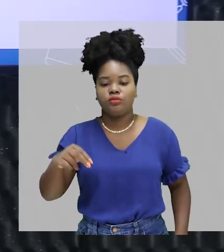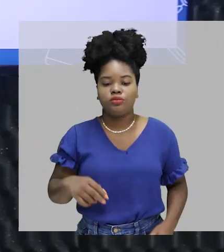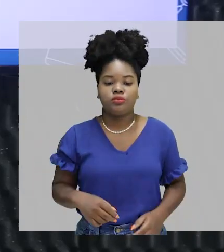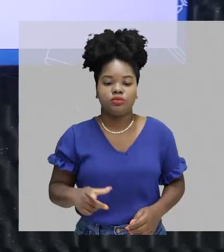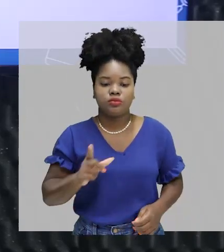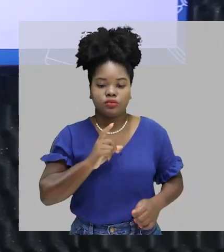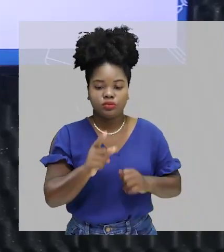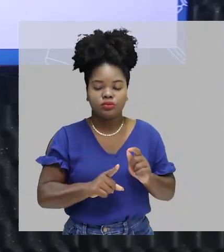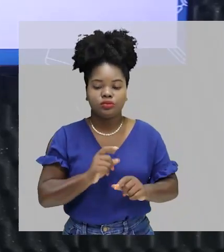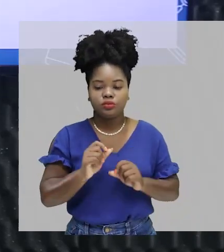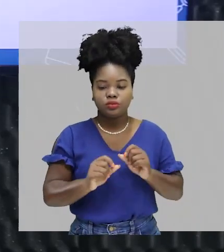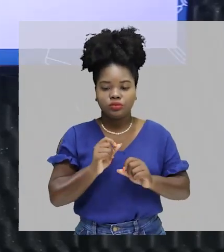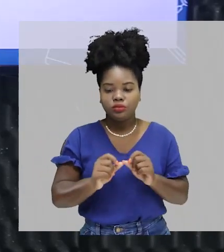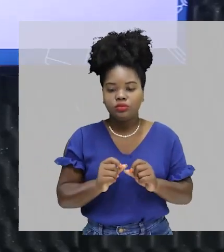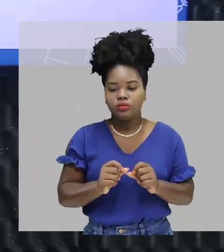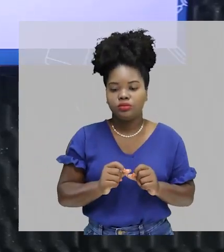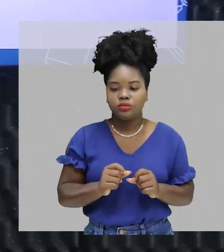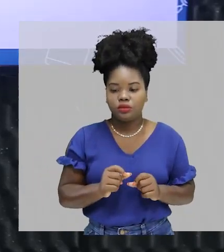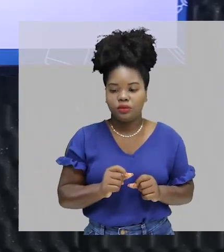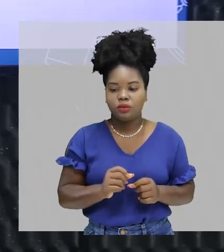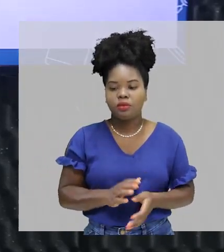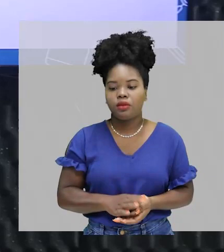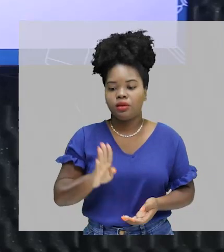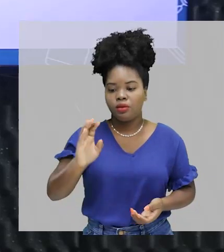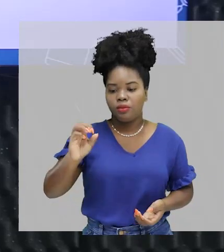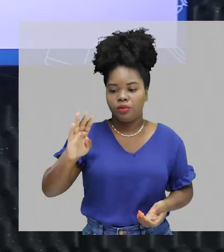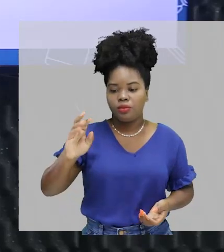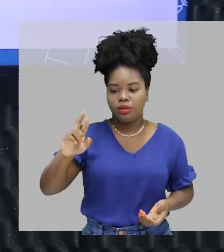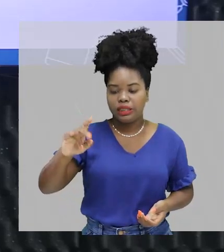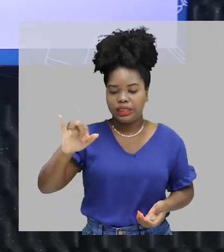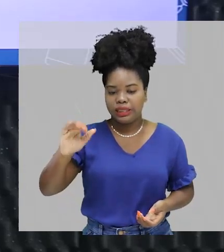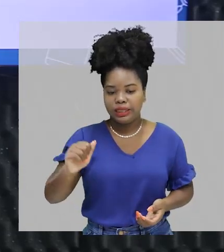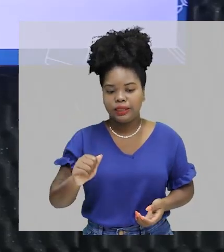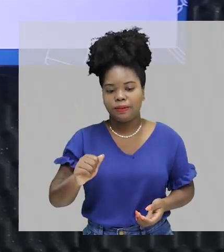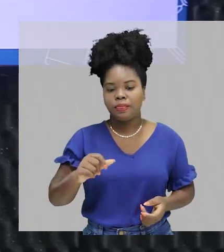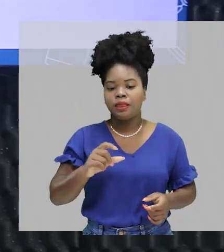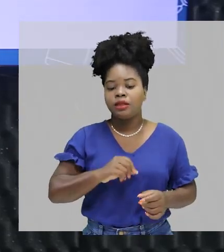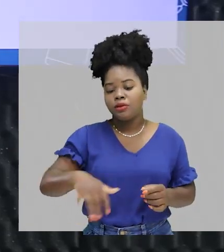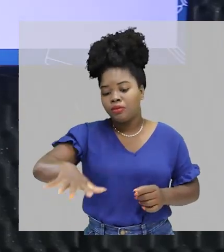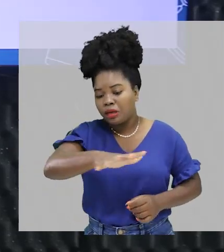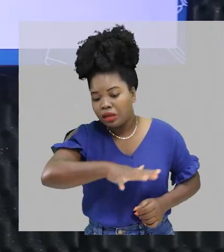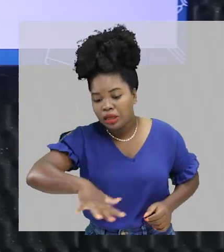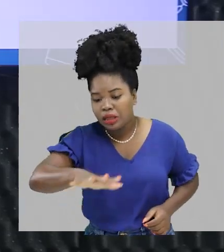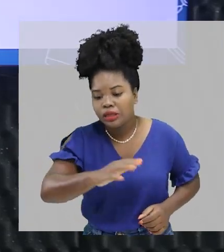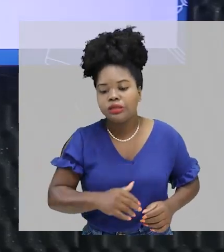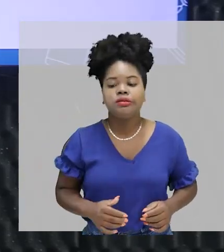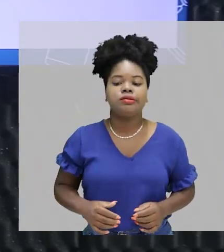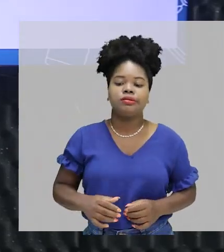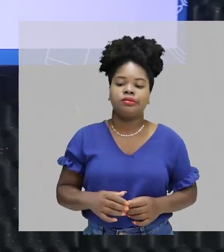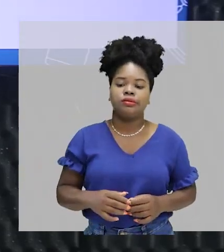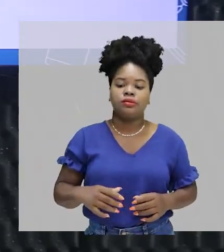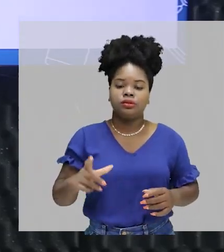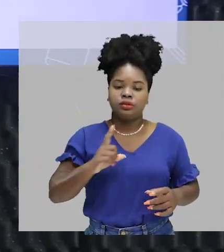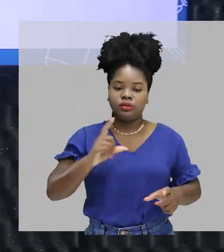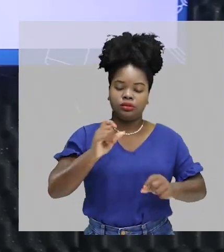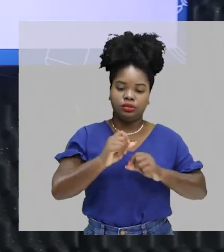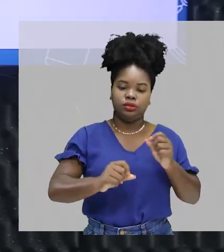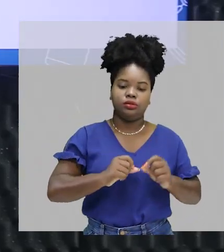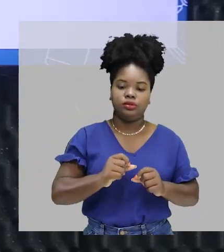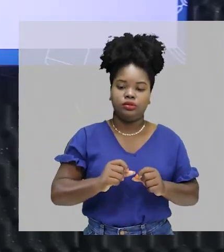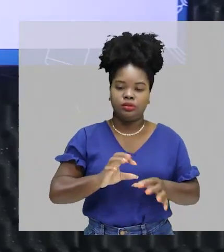de raios cósmicos. Então, estamos falando de uma região extremamente elevada, nessa altura